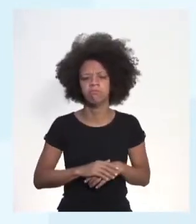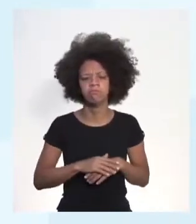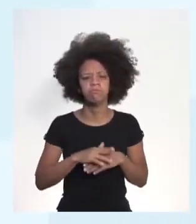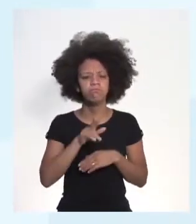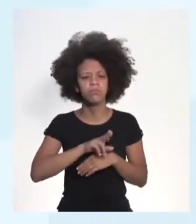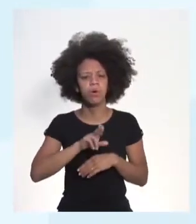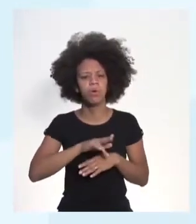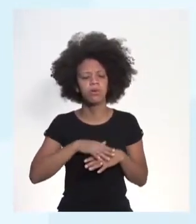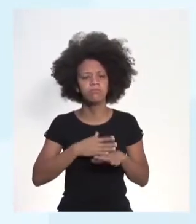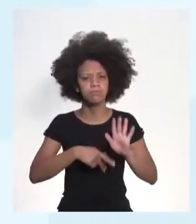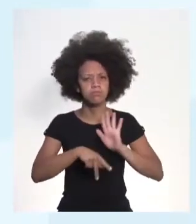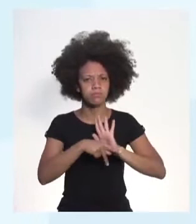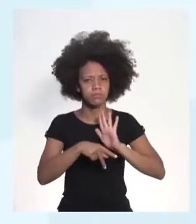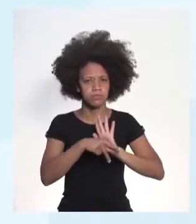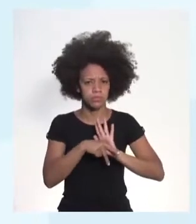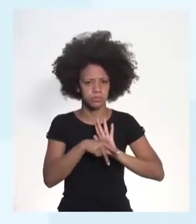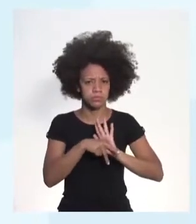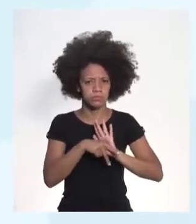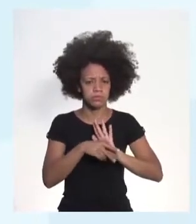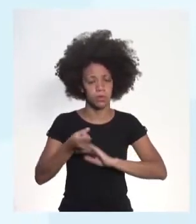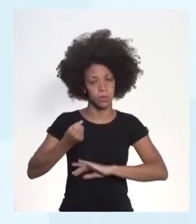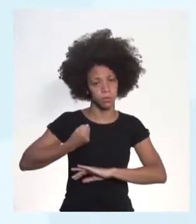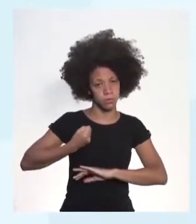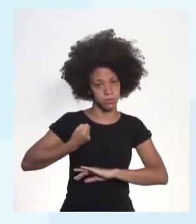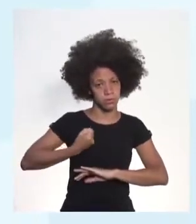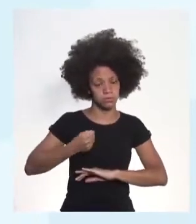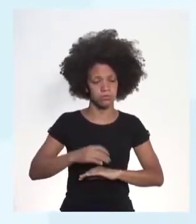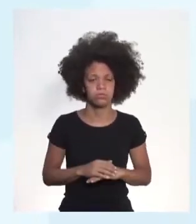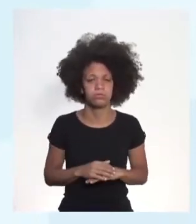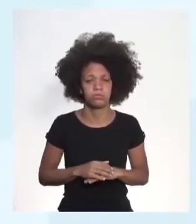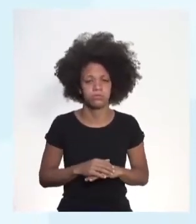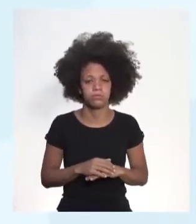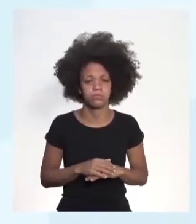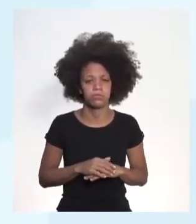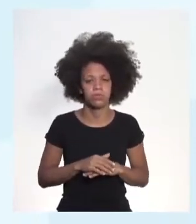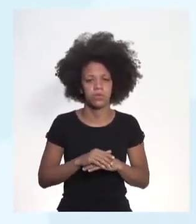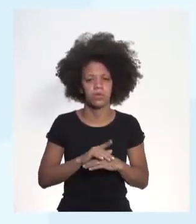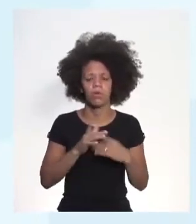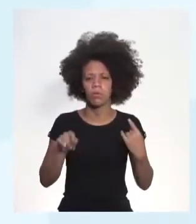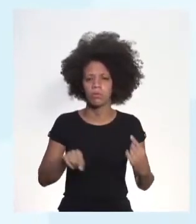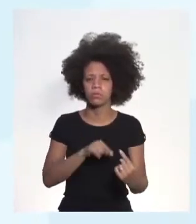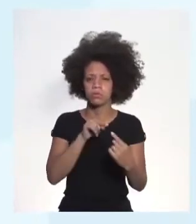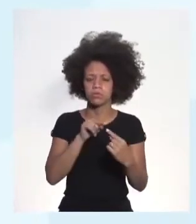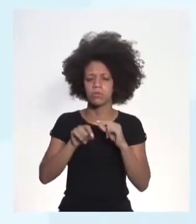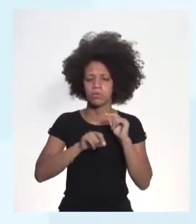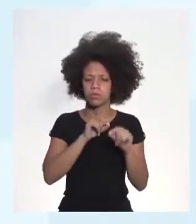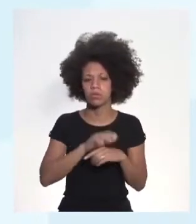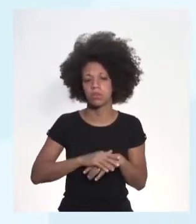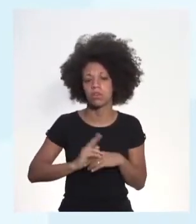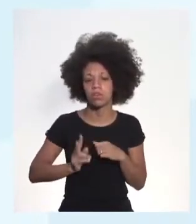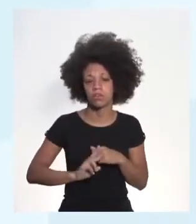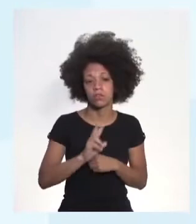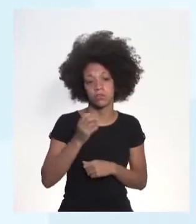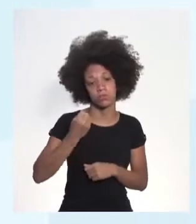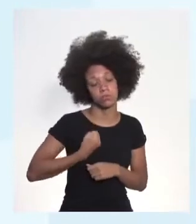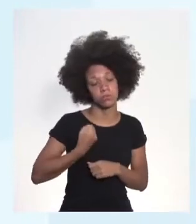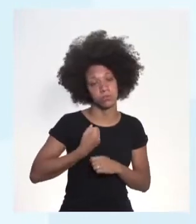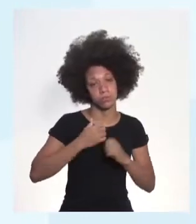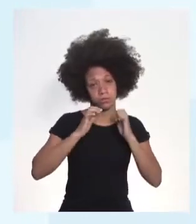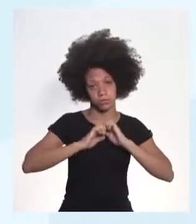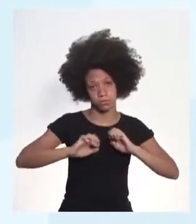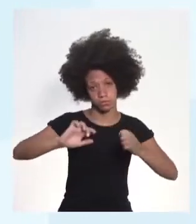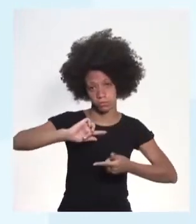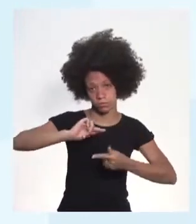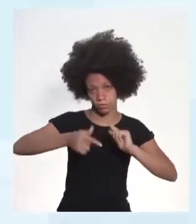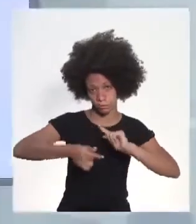utilizando as propriedades das operações e o objetivo objeto de conhecimento é o valor numérico de expressões